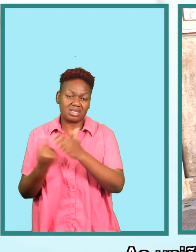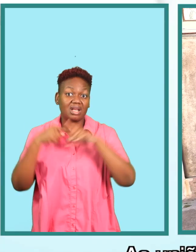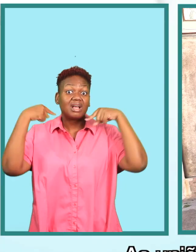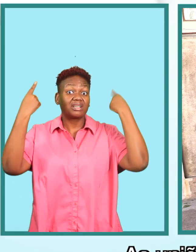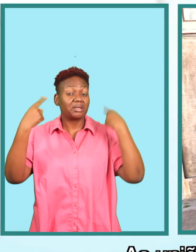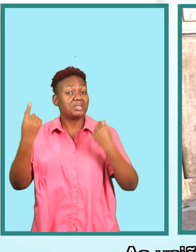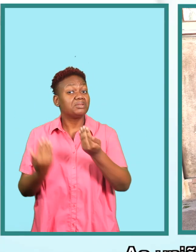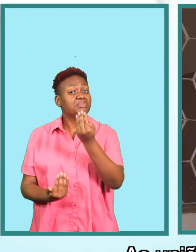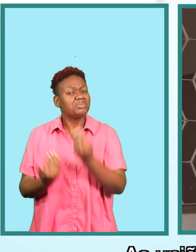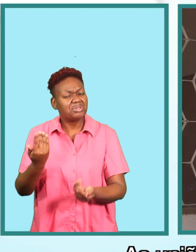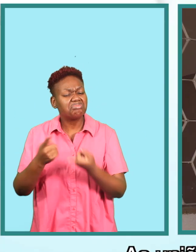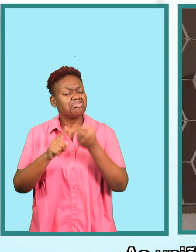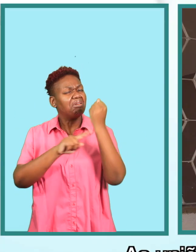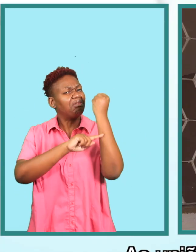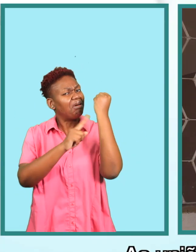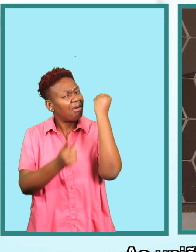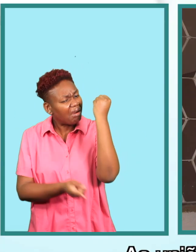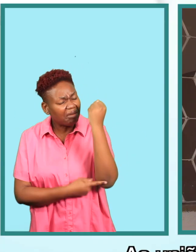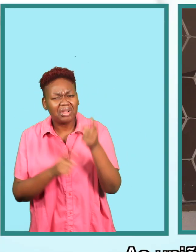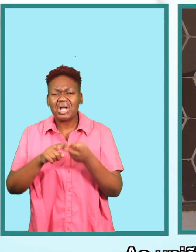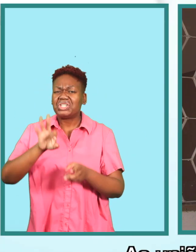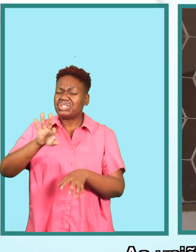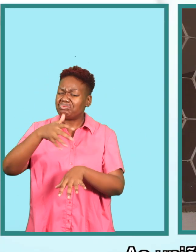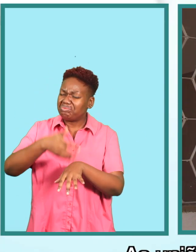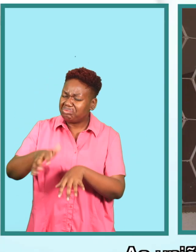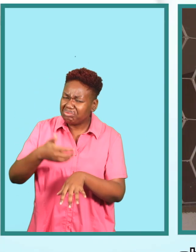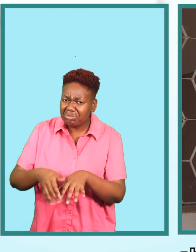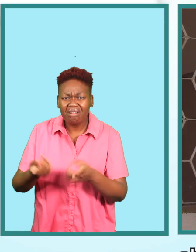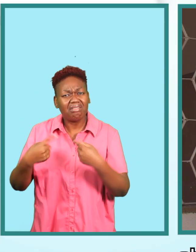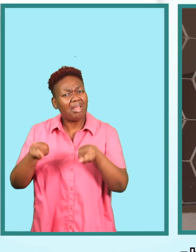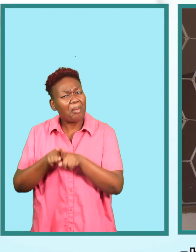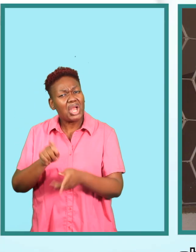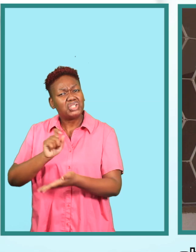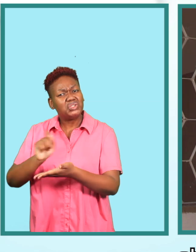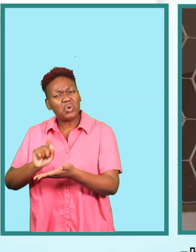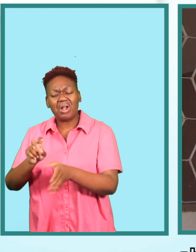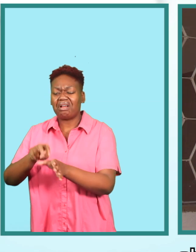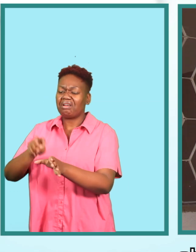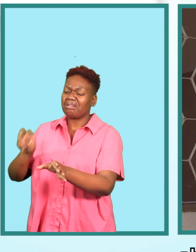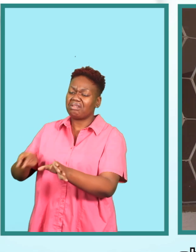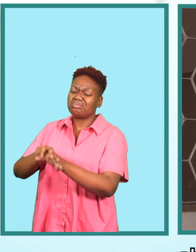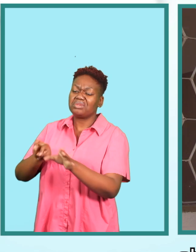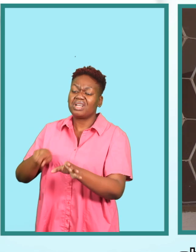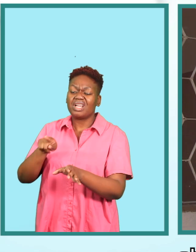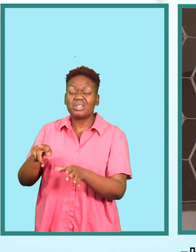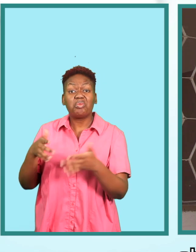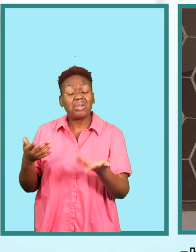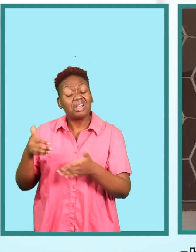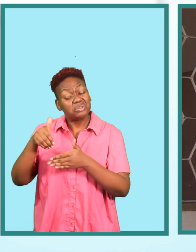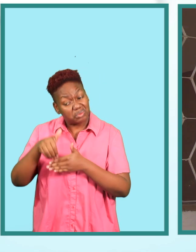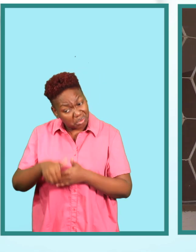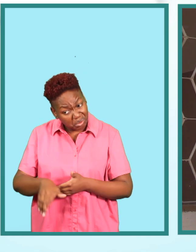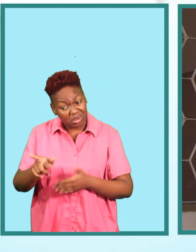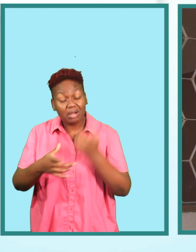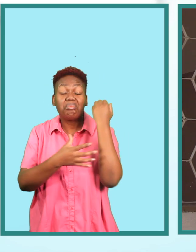muitas vezes na gravidez precoce, fístula obstétricas, abandono escolar e ciclos contínuos de